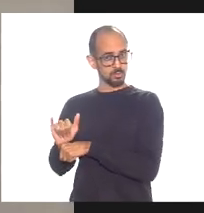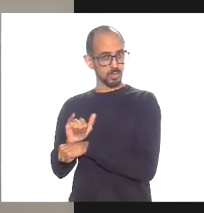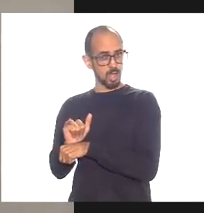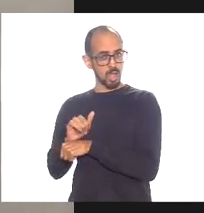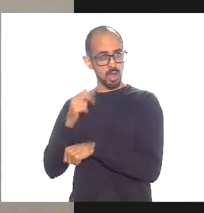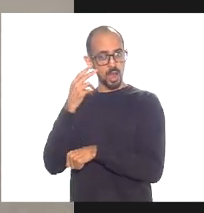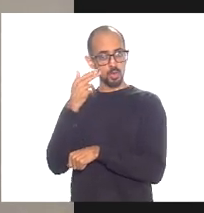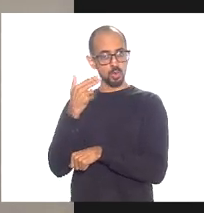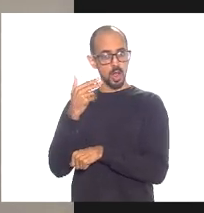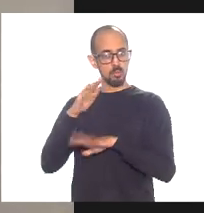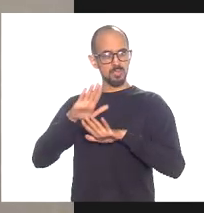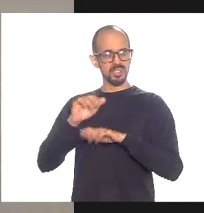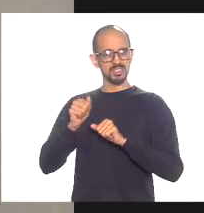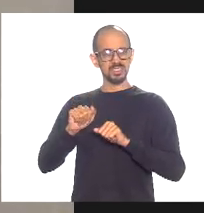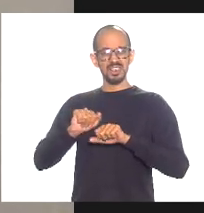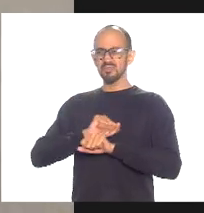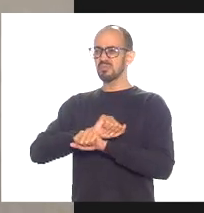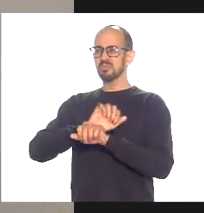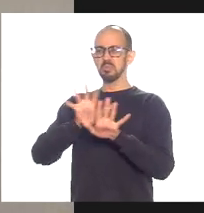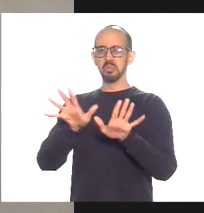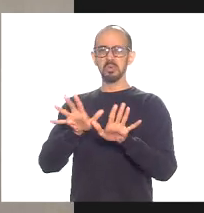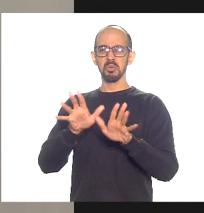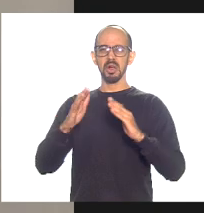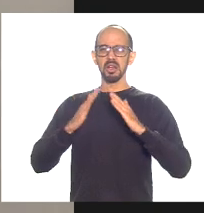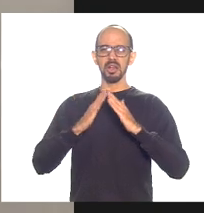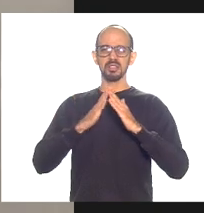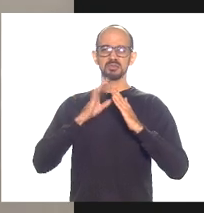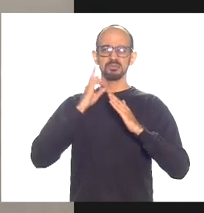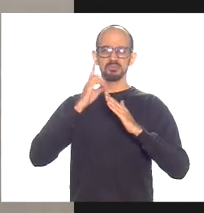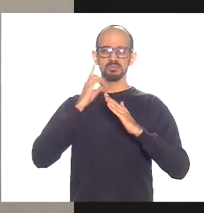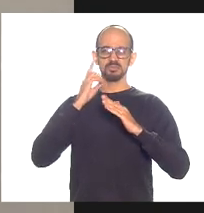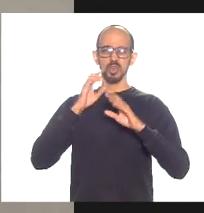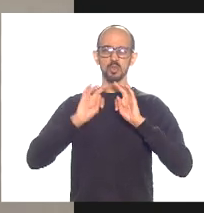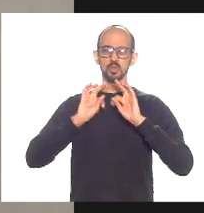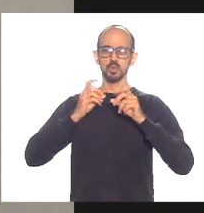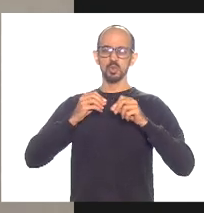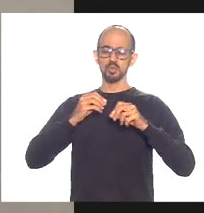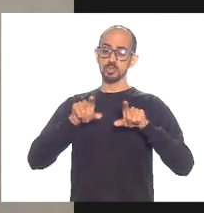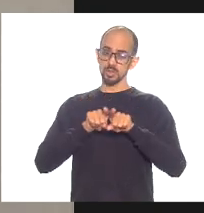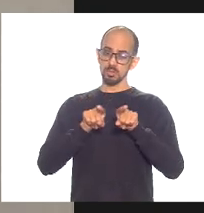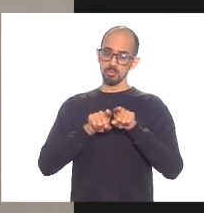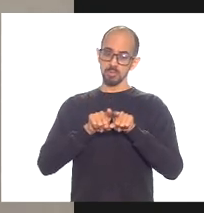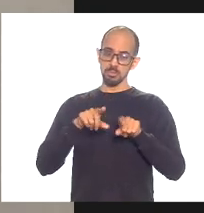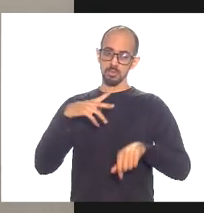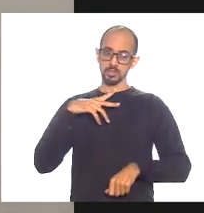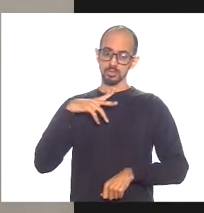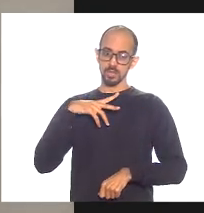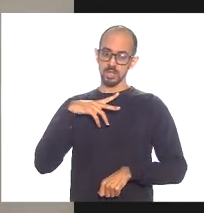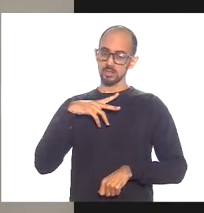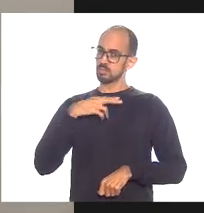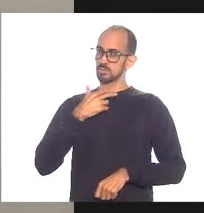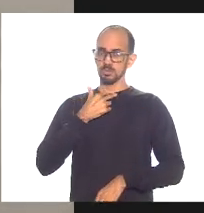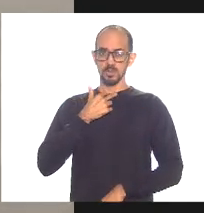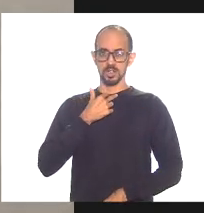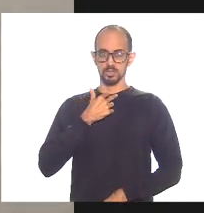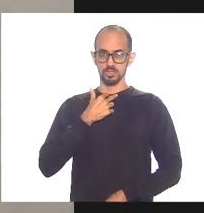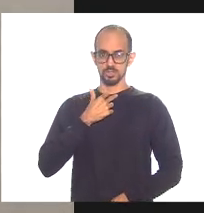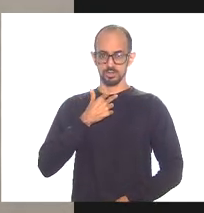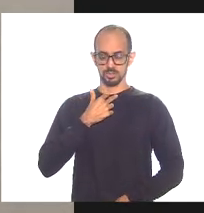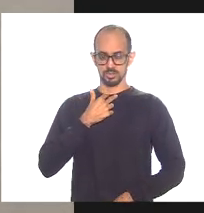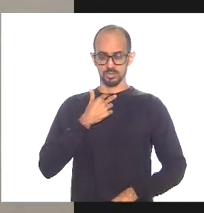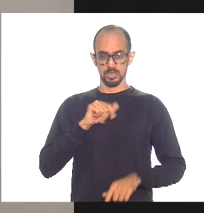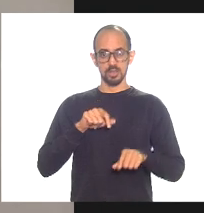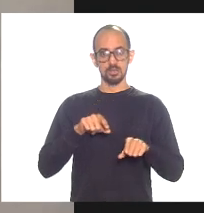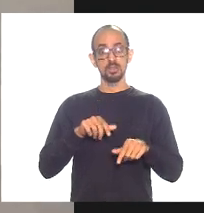agora, é expor o parlamento, é expor os deputados individualmente. Por falar individualmente,